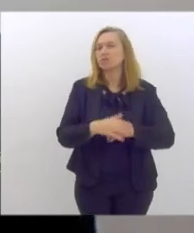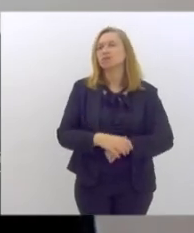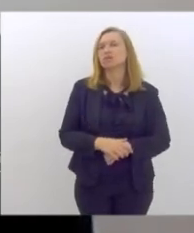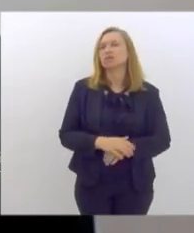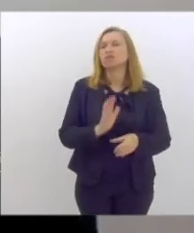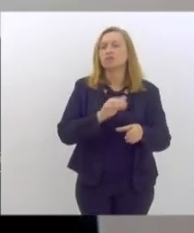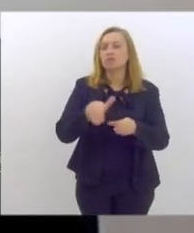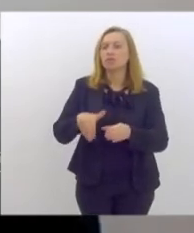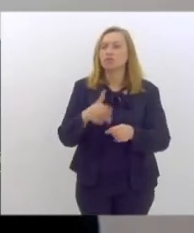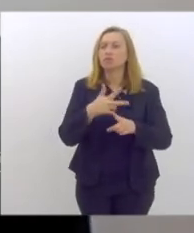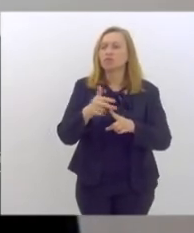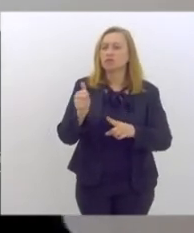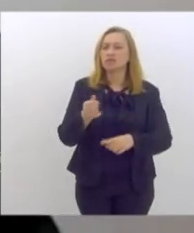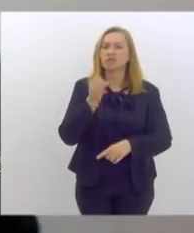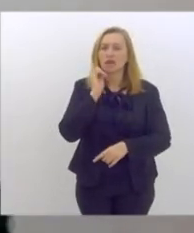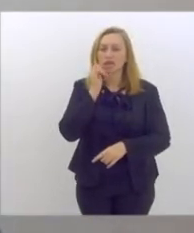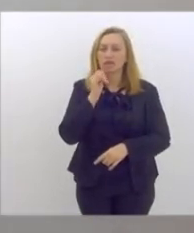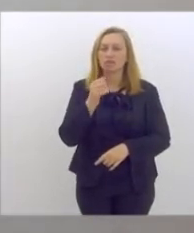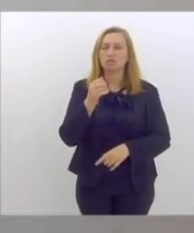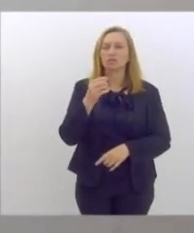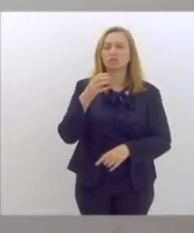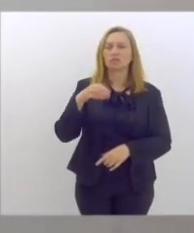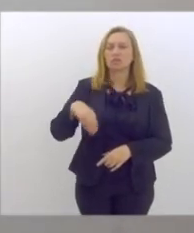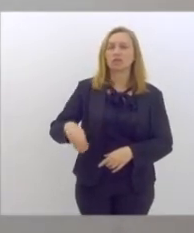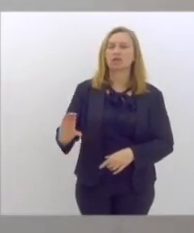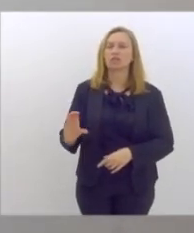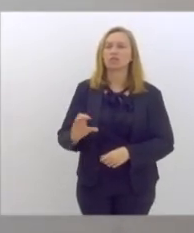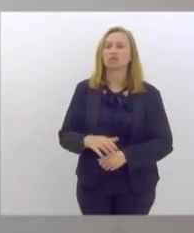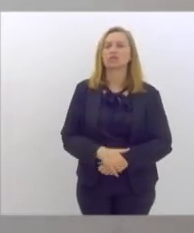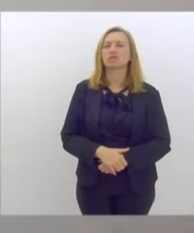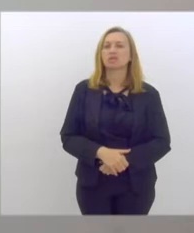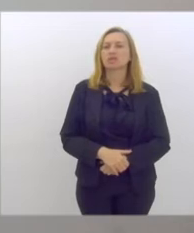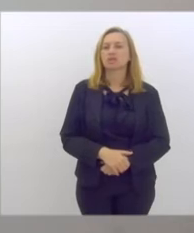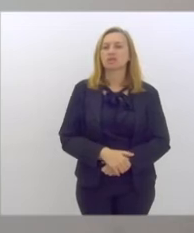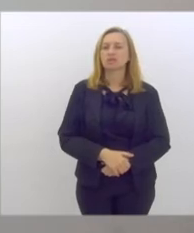voto vencido ralador calling on